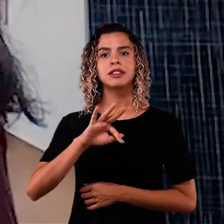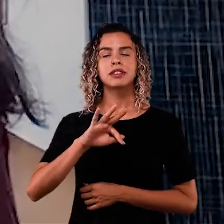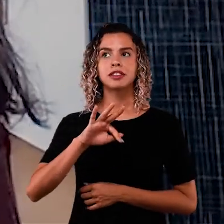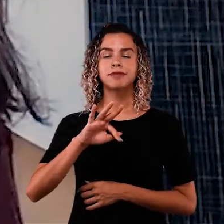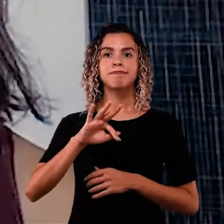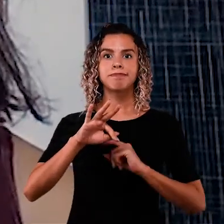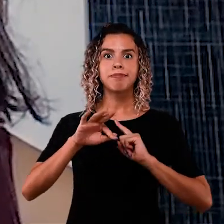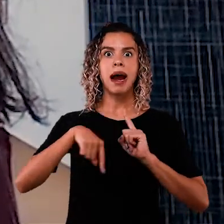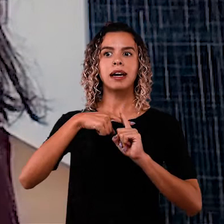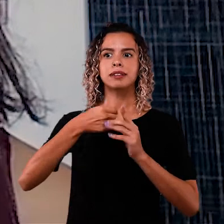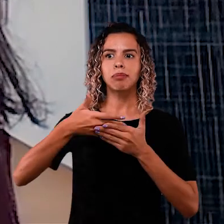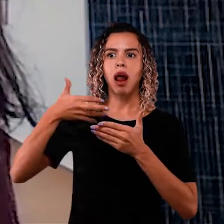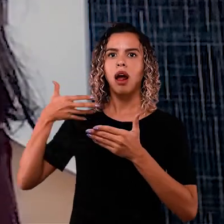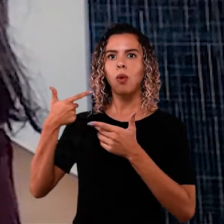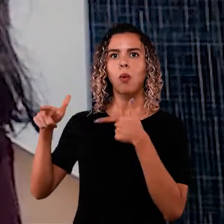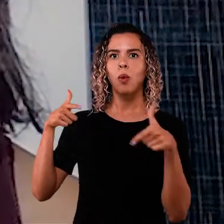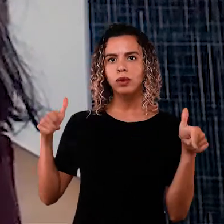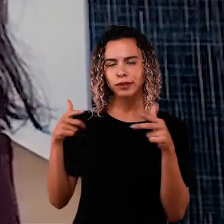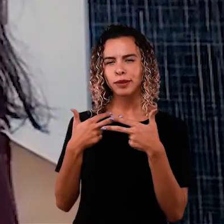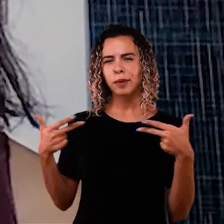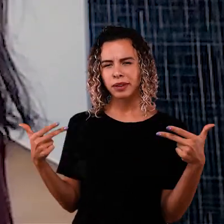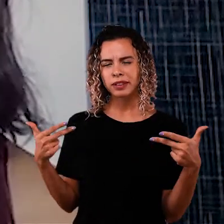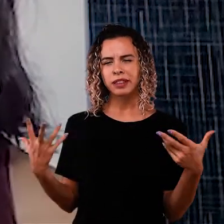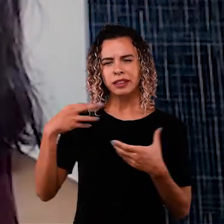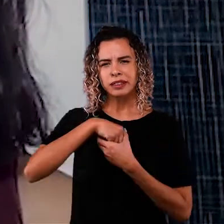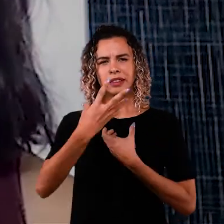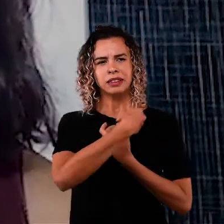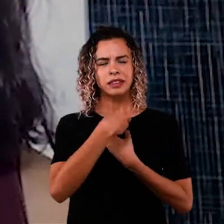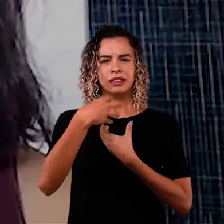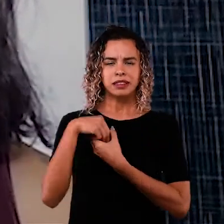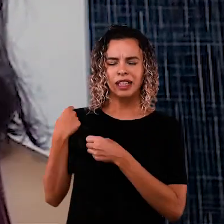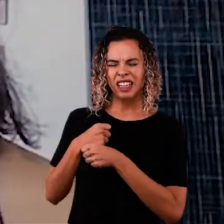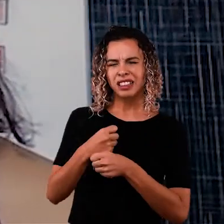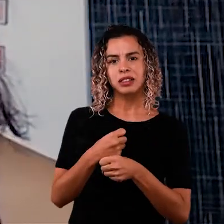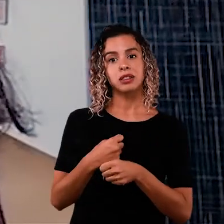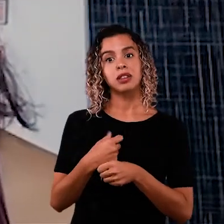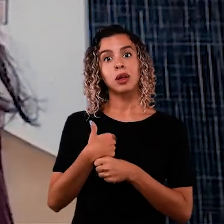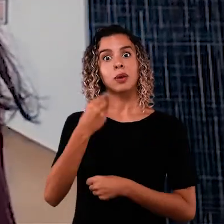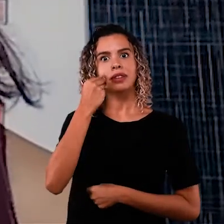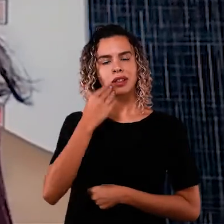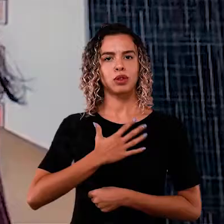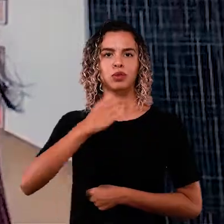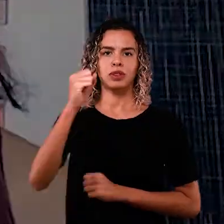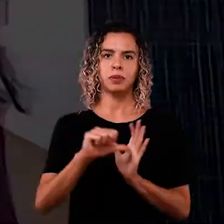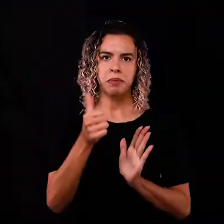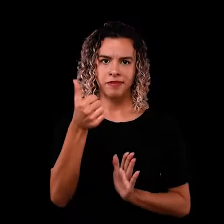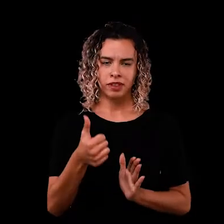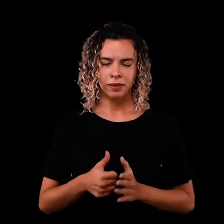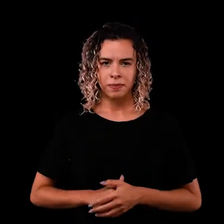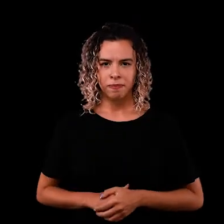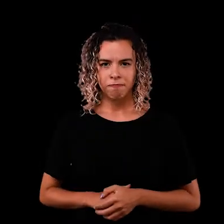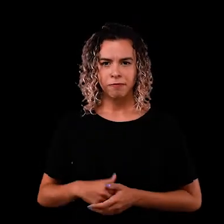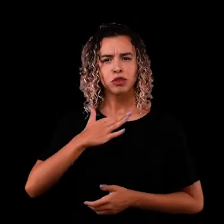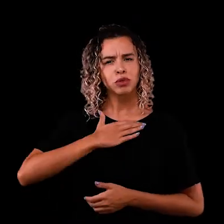somado a muitas coisas que estavam me fazendo sofrer há muitos anos, me levou a tentar suicídio pela primeira vez. O suicídio